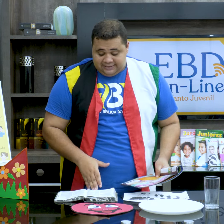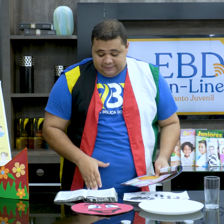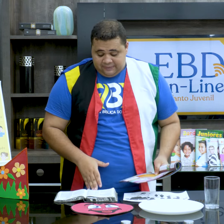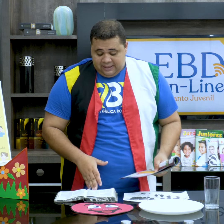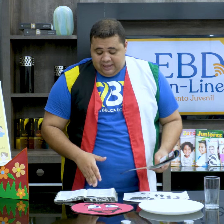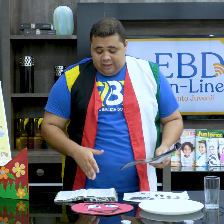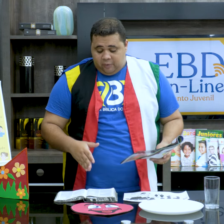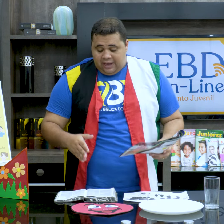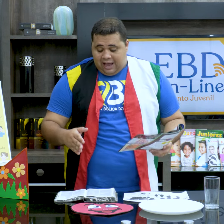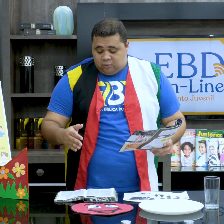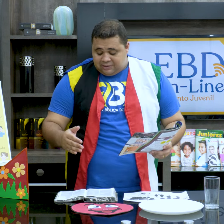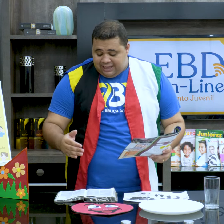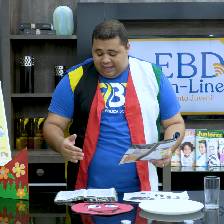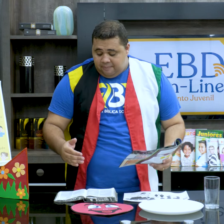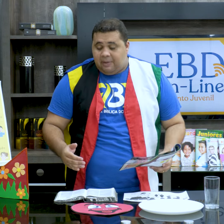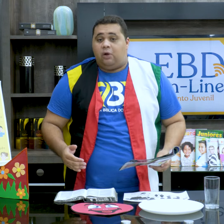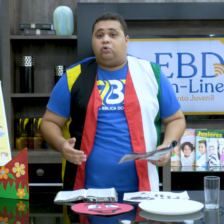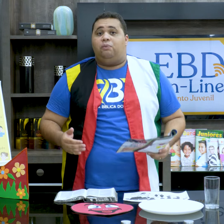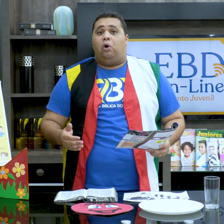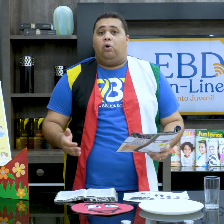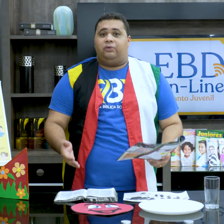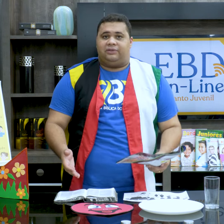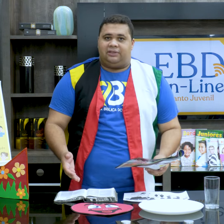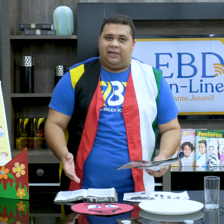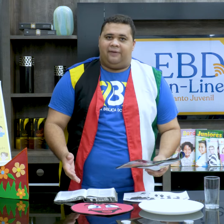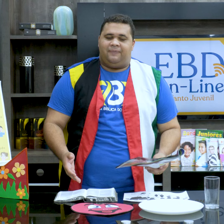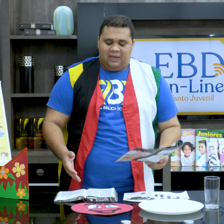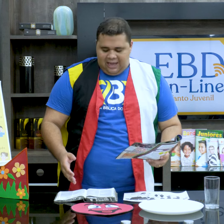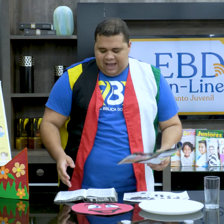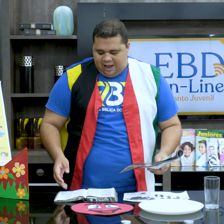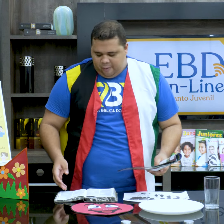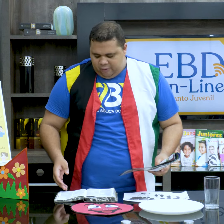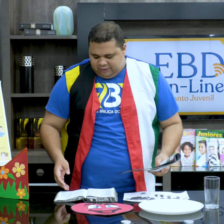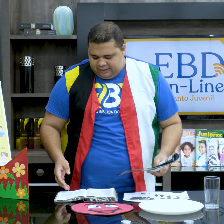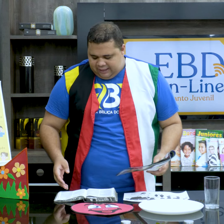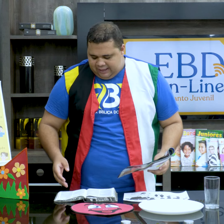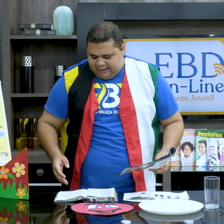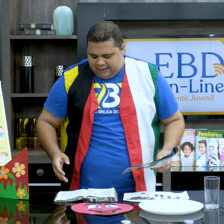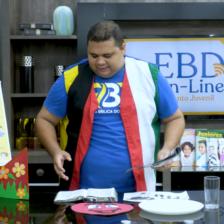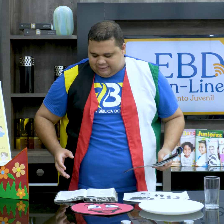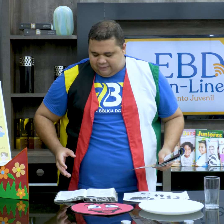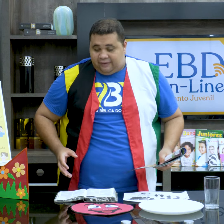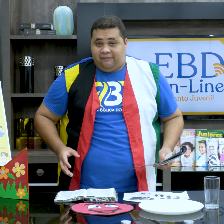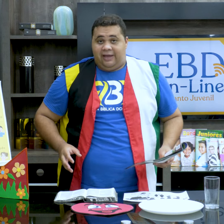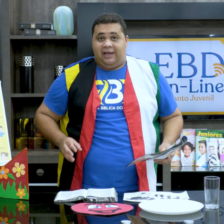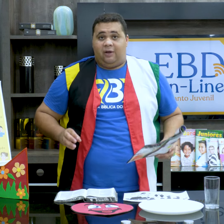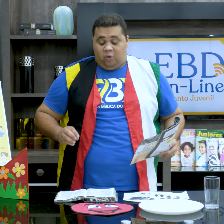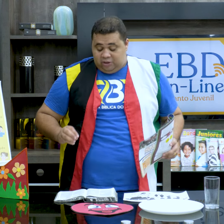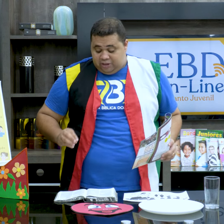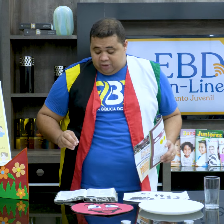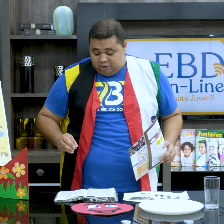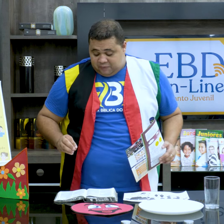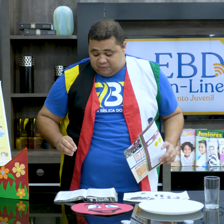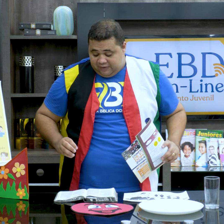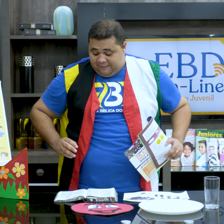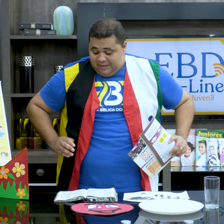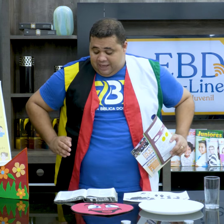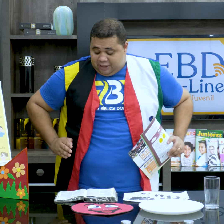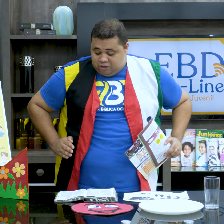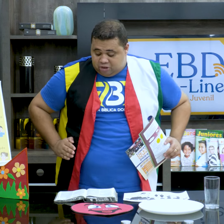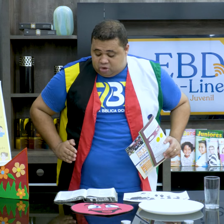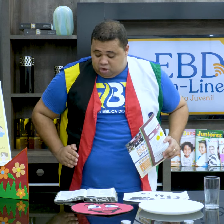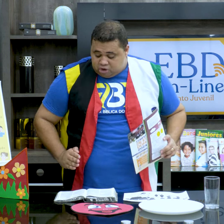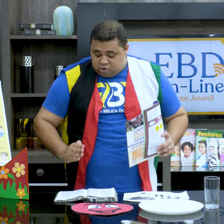referência não é ao sermão do monte né aonde eh a gente vai ver onde nós vamos